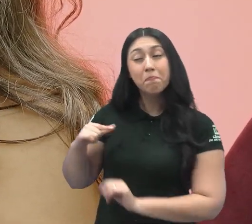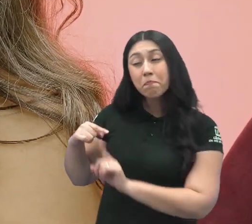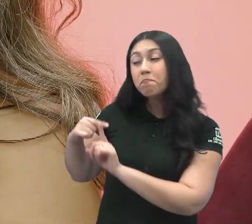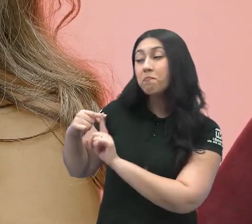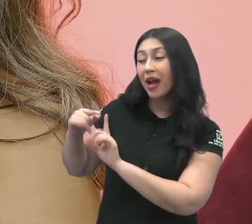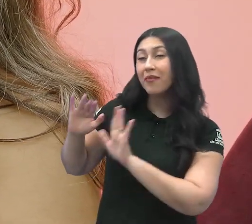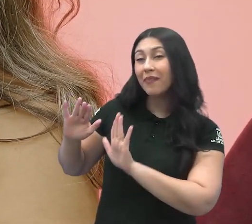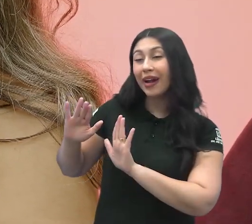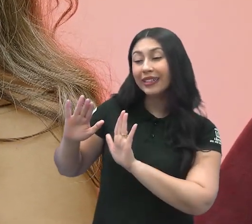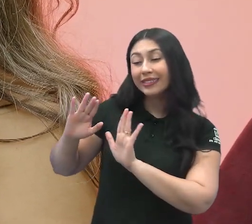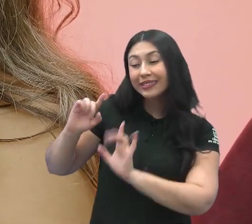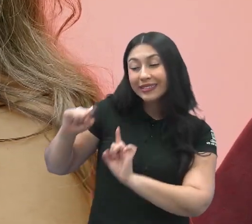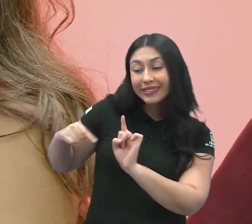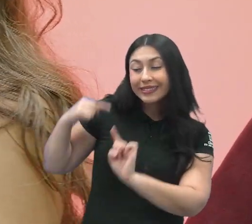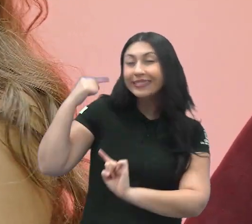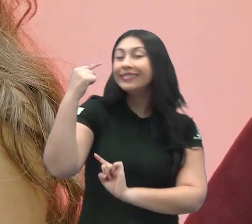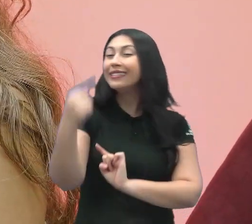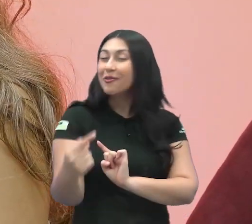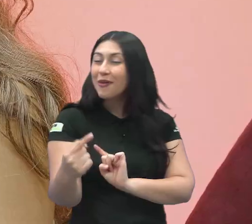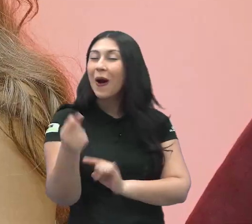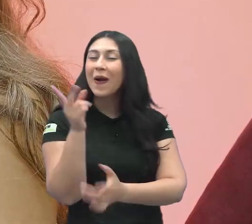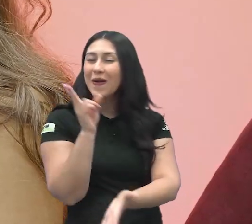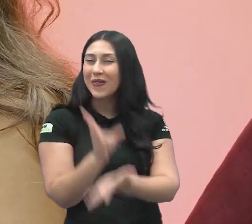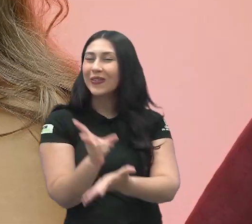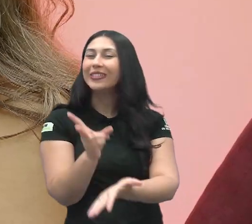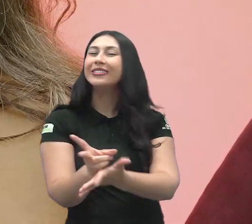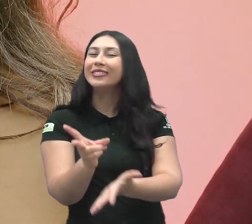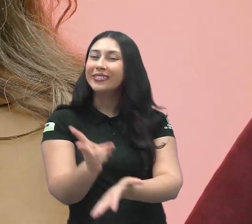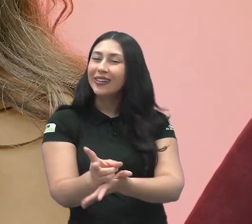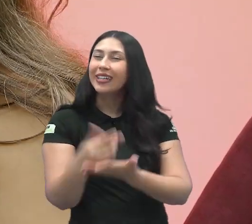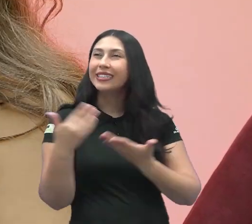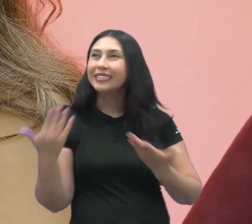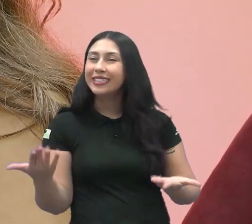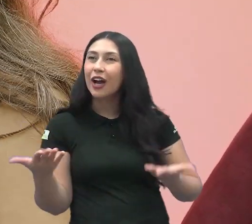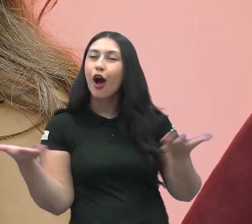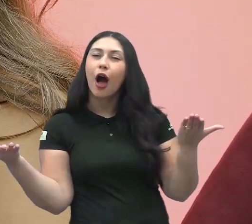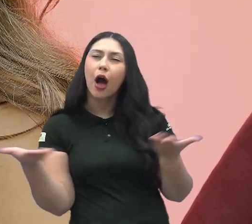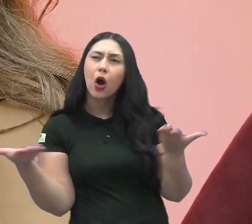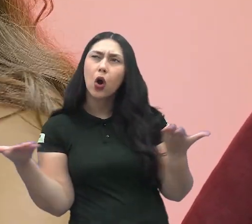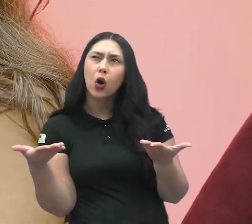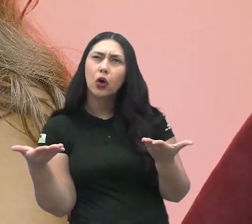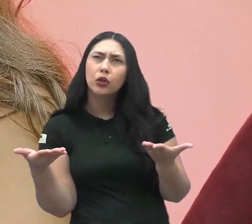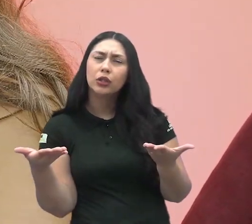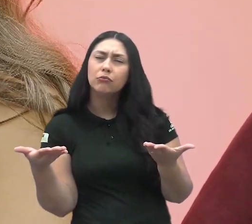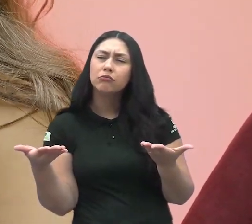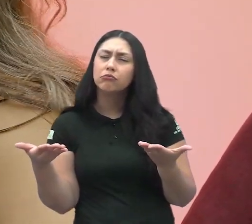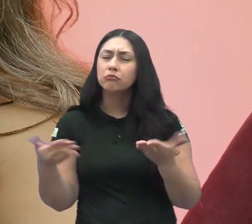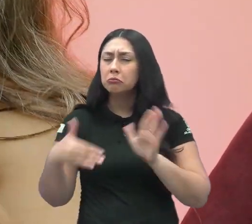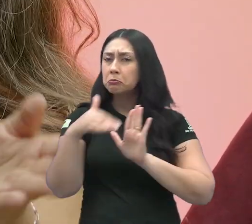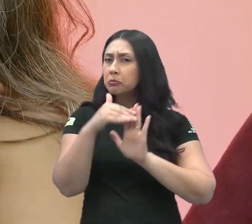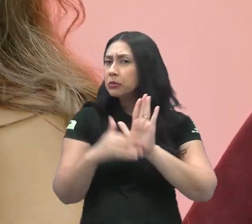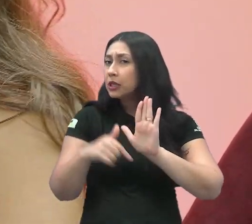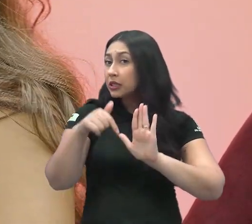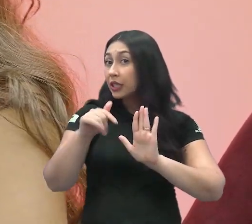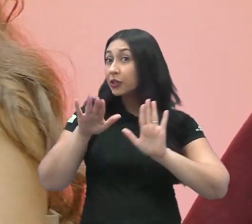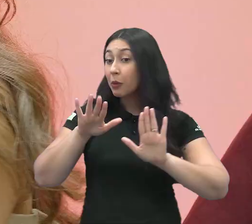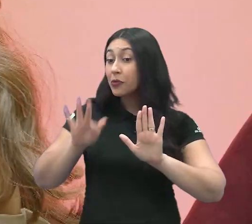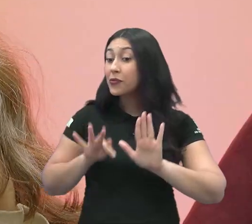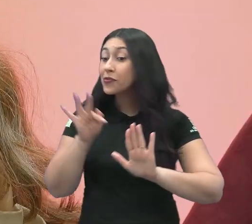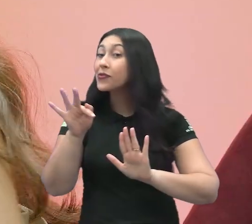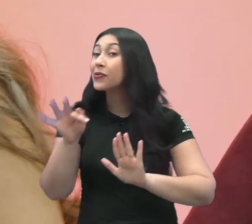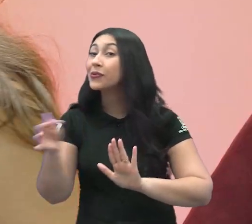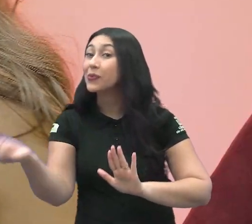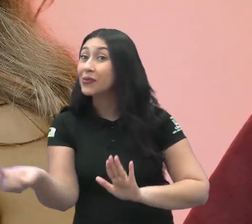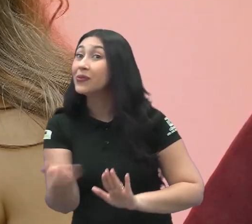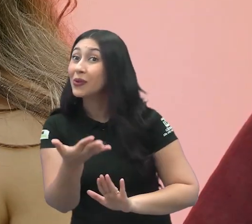quer fazer num projeto para que dê continuidade. Uhum. Então, provavelmente, a gente vai lançar um segundo álbum. Então a gente meio que dividiu.